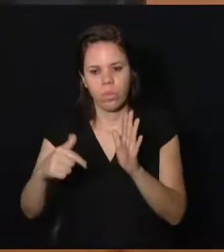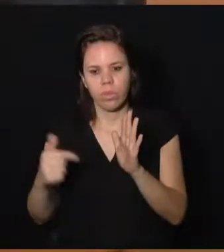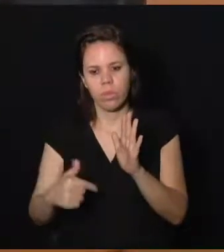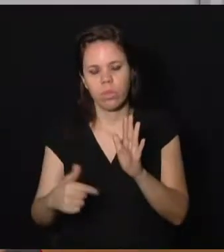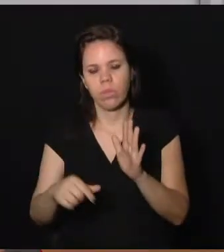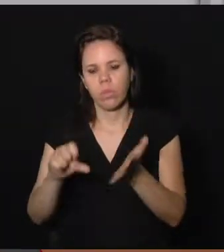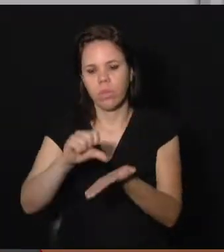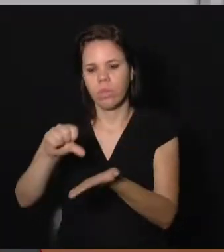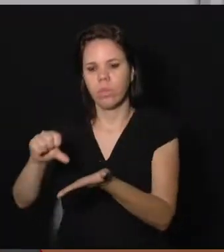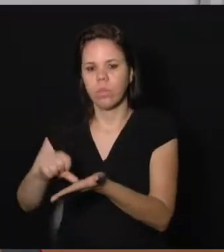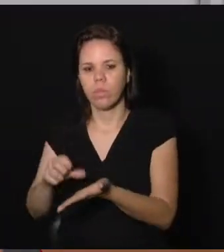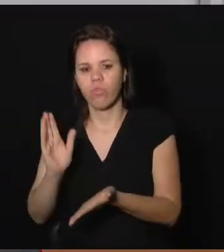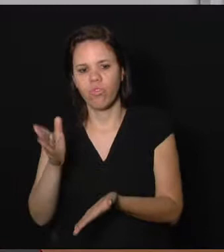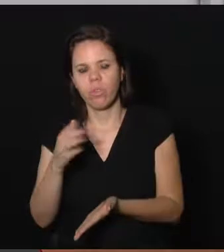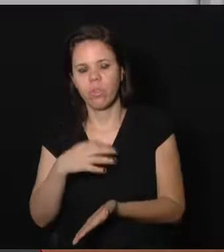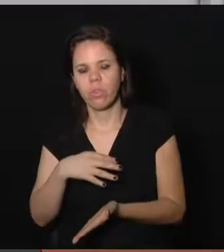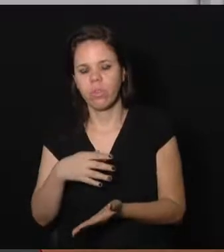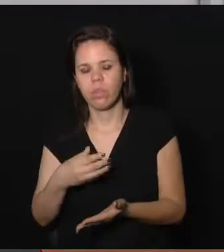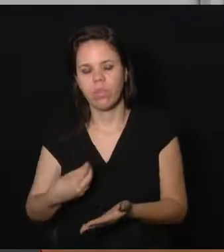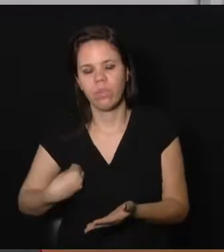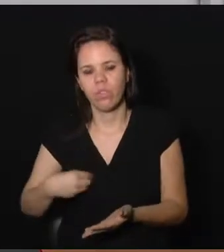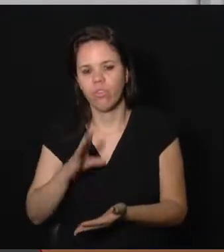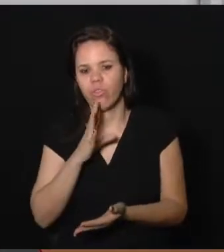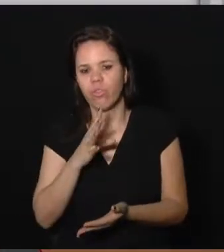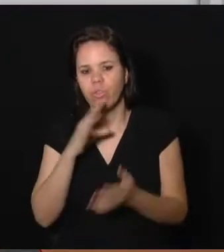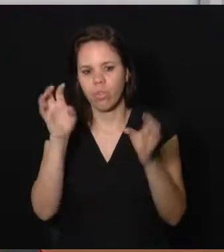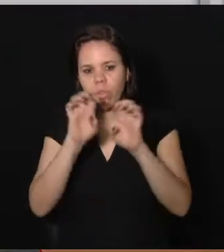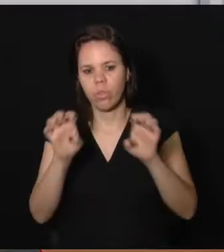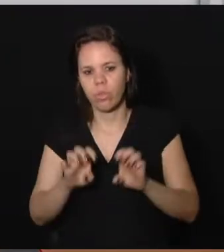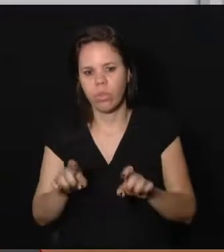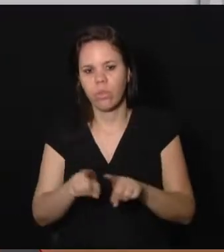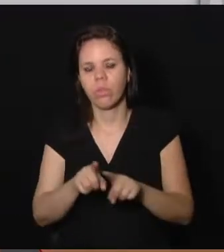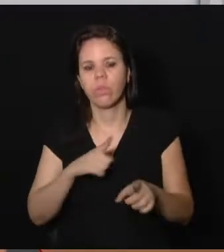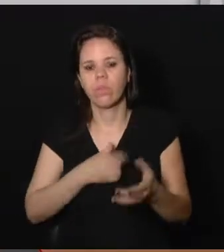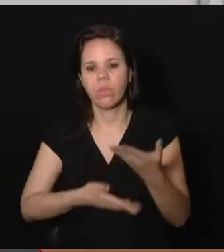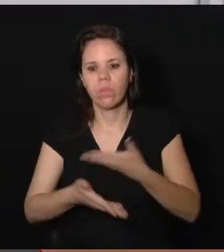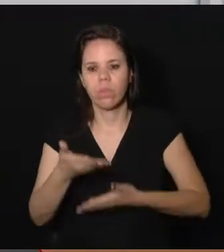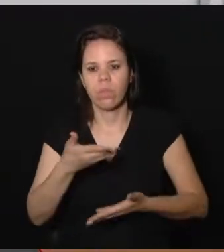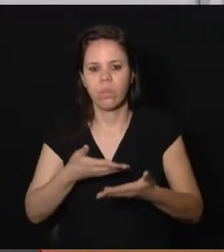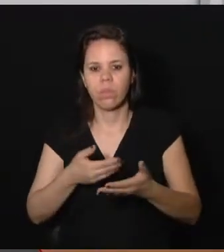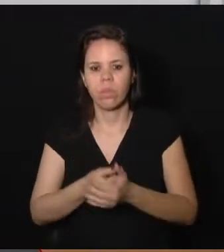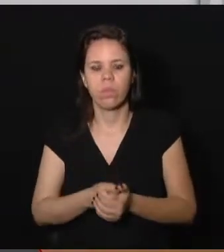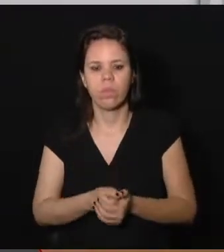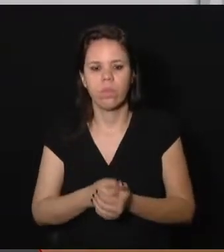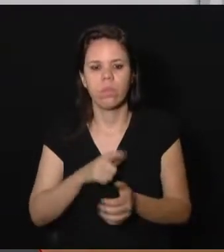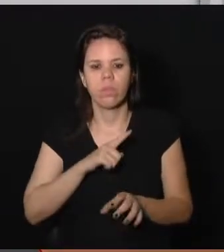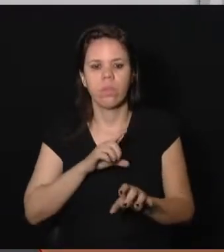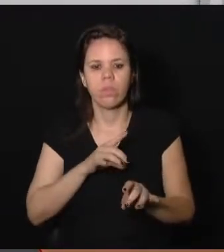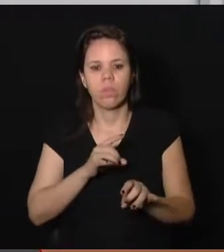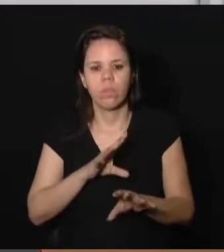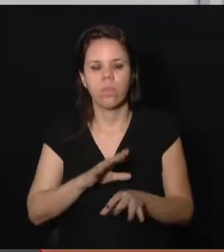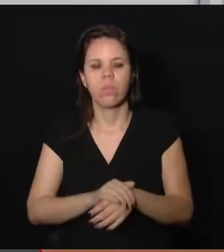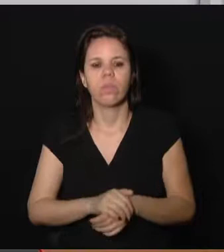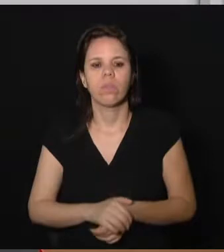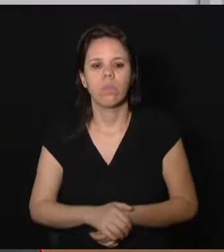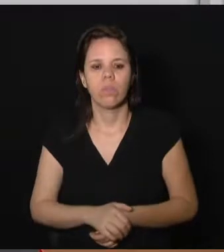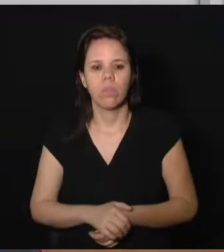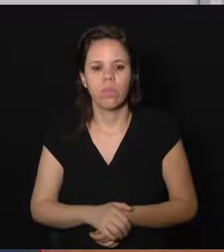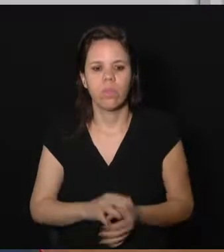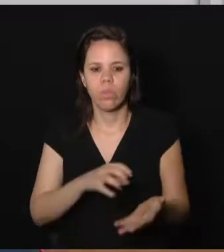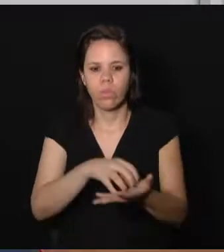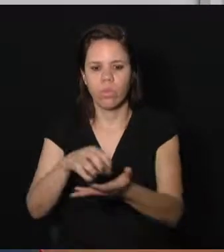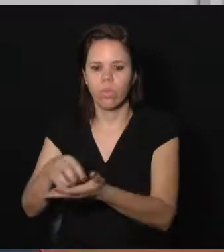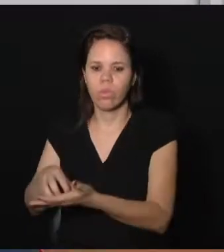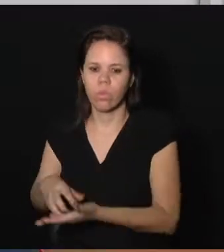está aqui, já conhece a estrutura, tem relacionamentos técnicos com todos os órgãos, e isso de